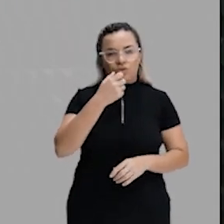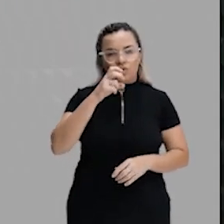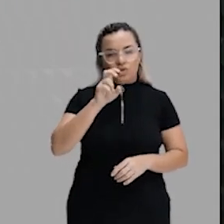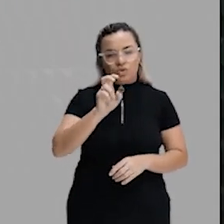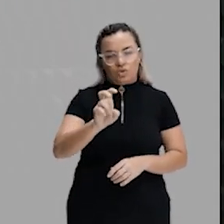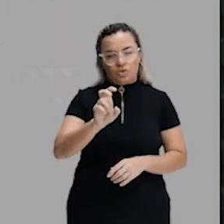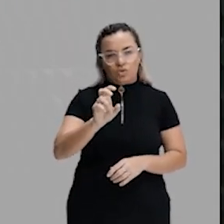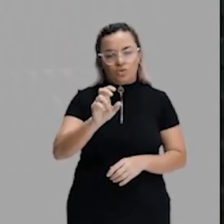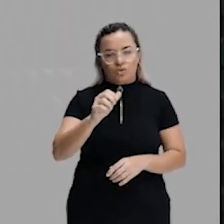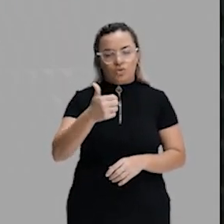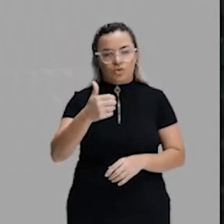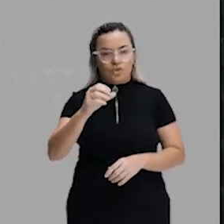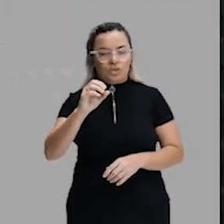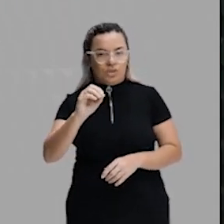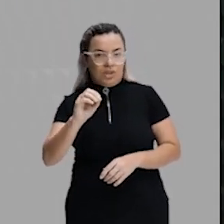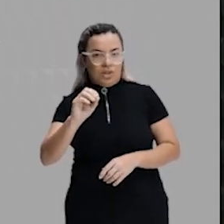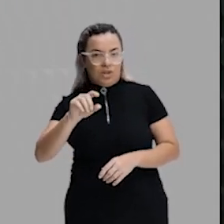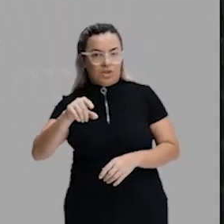exemplo, ou kilo-ohms.